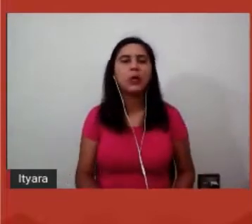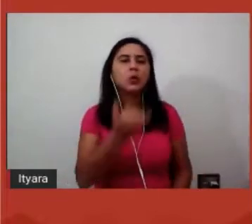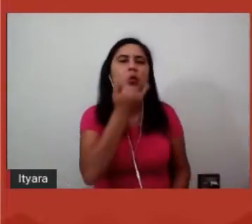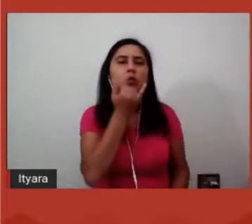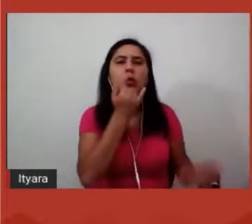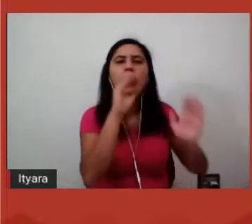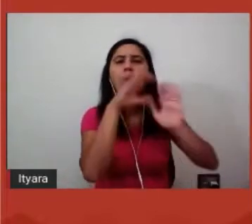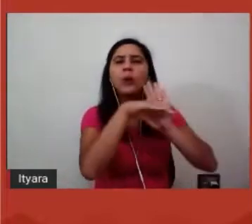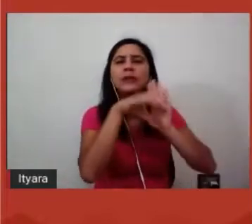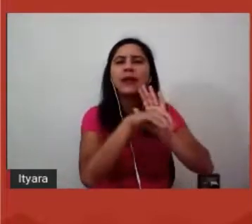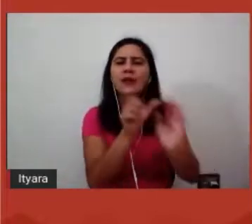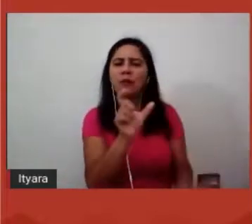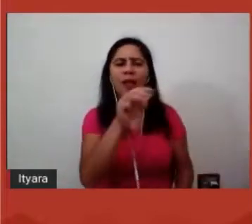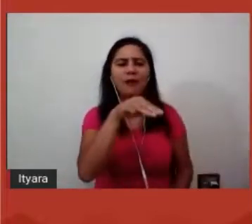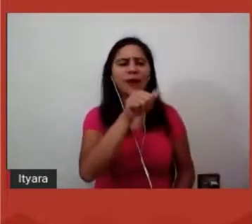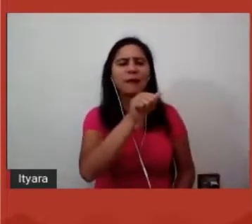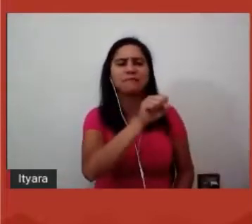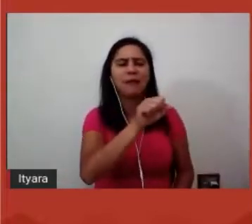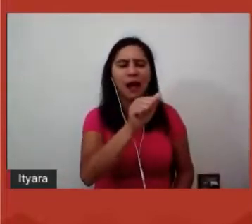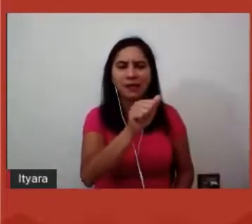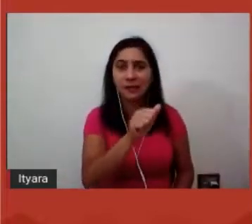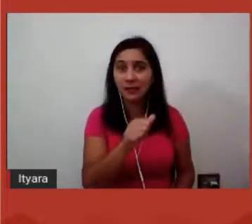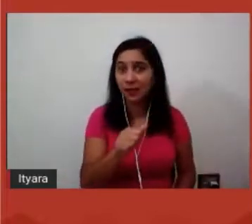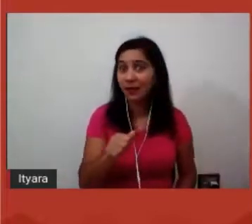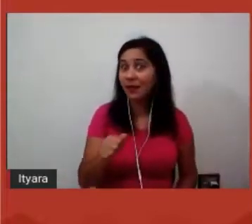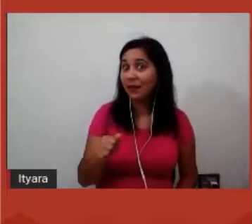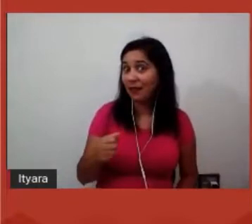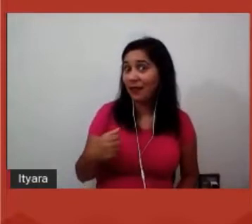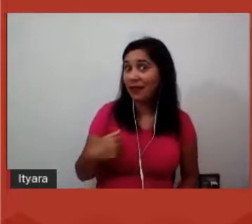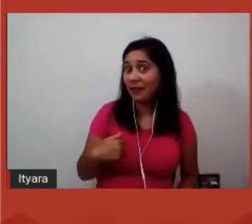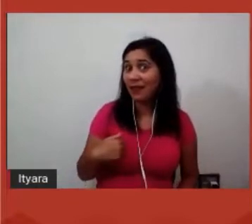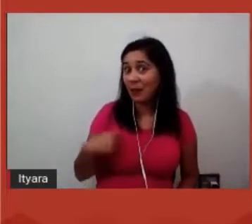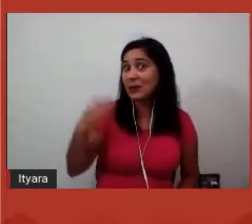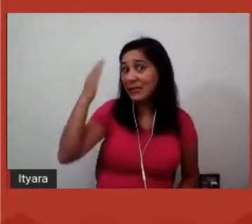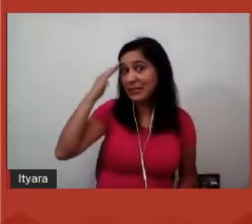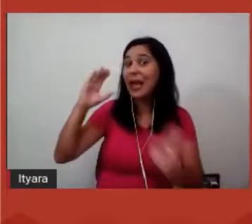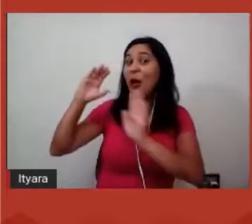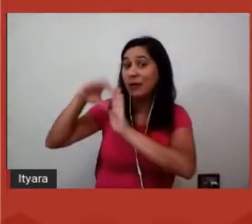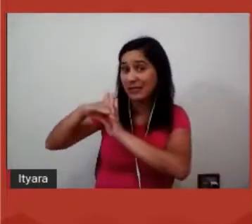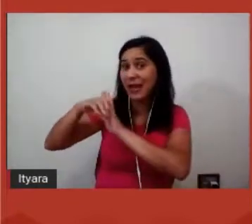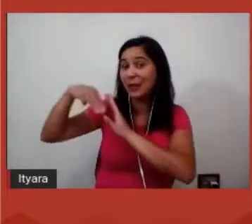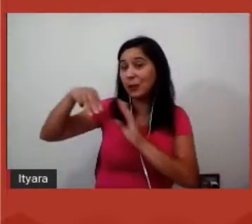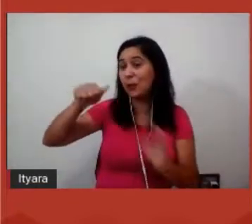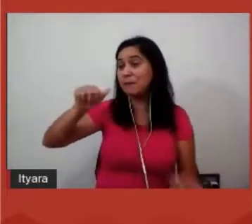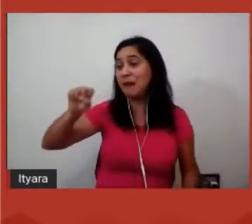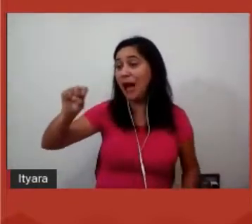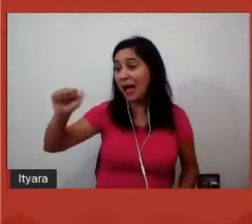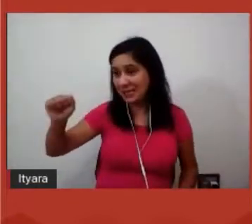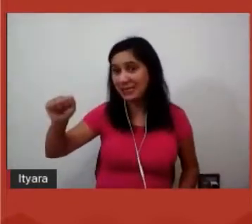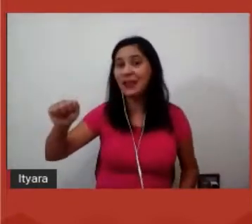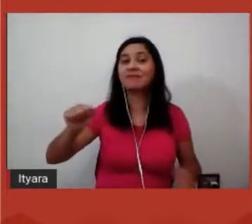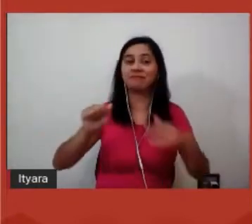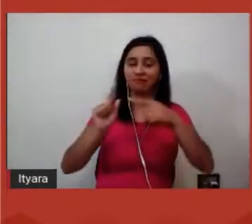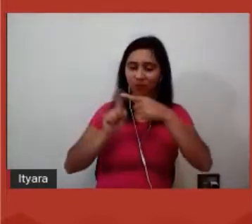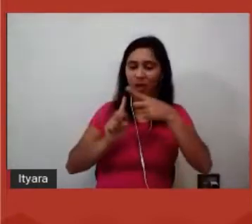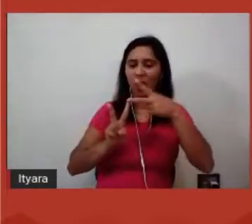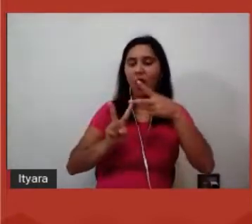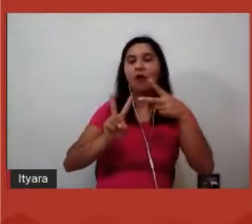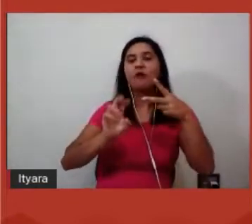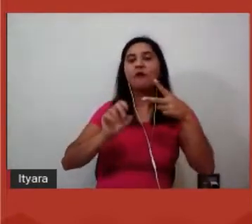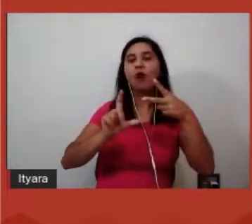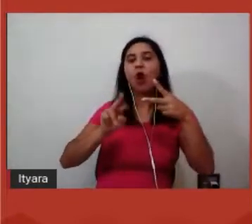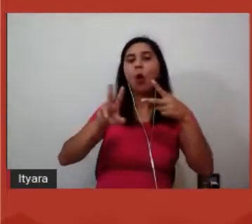de massa. Eu sinceramente sei bem os conceitos de massa e volume, mas não sei os conceitos em que o gato se encaixaria. Porque...